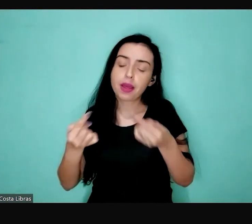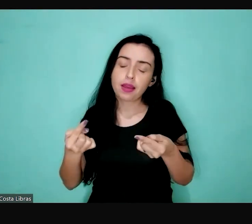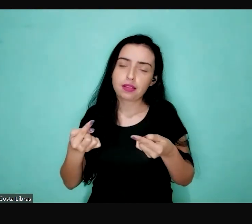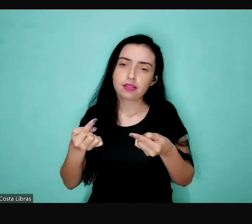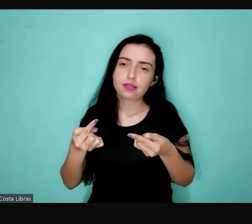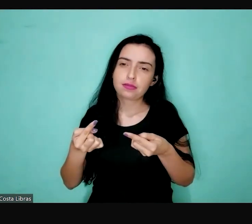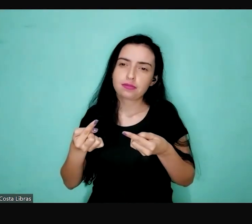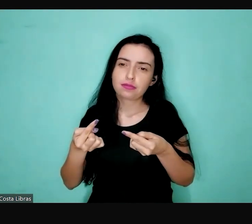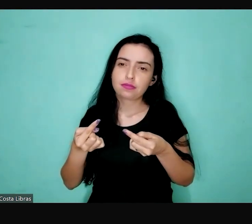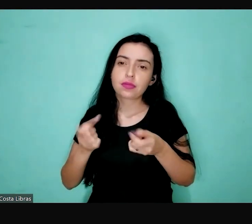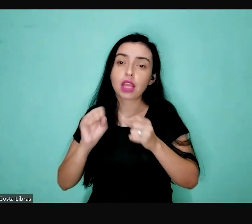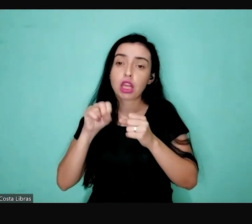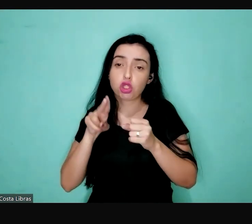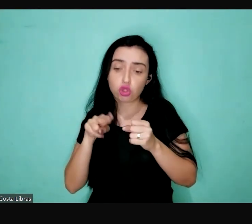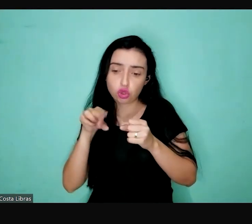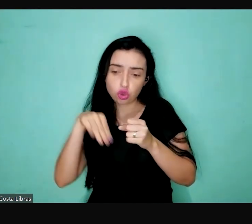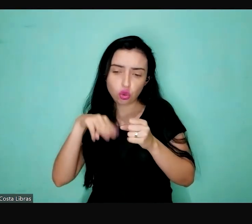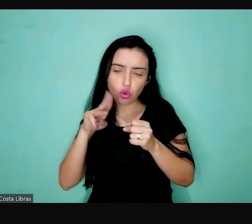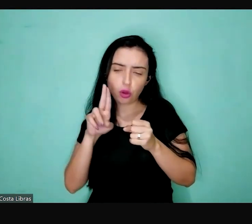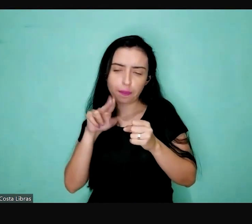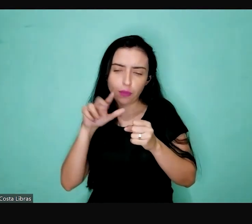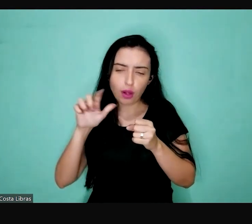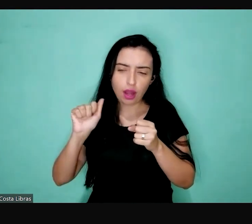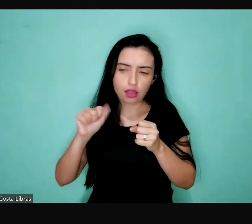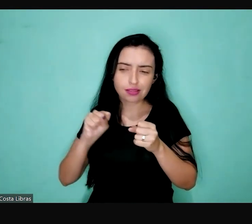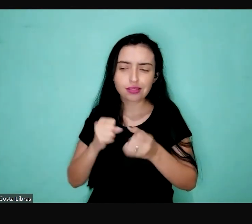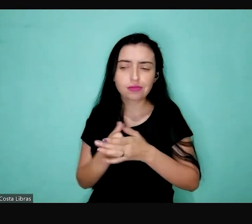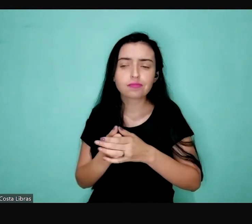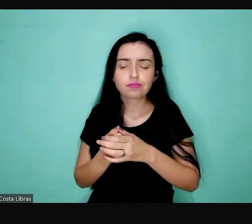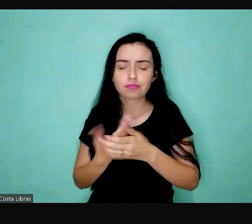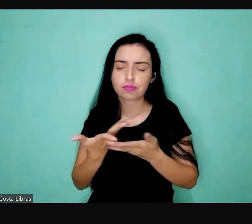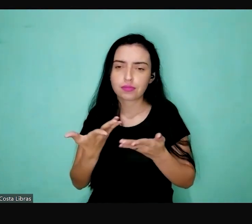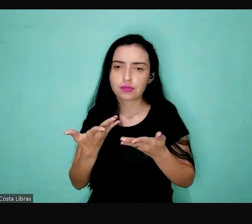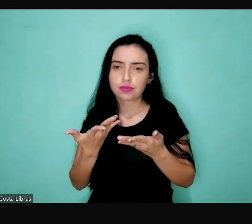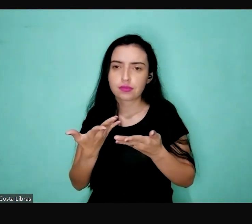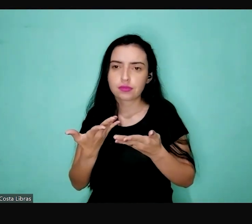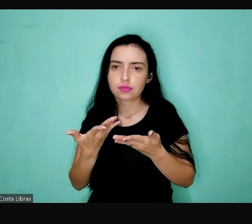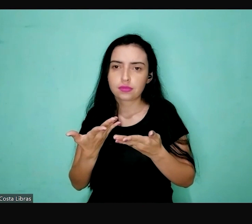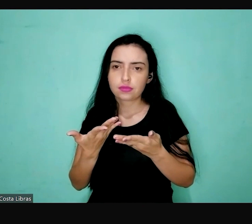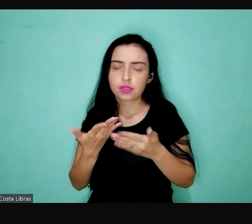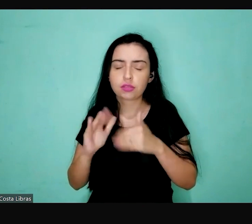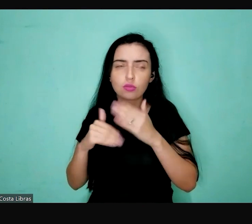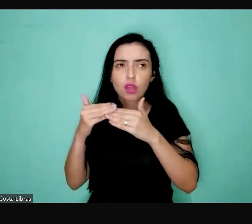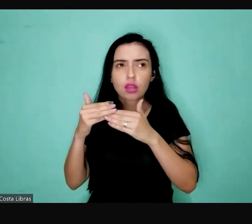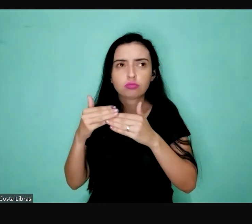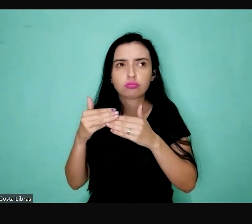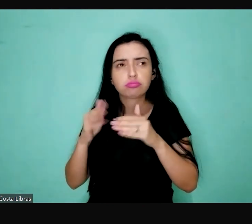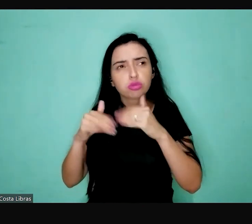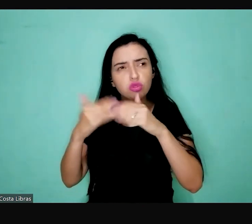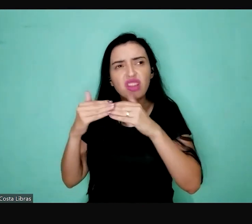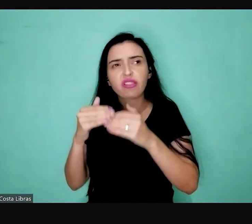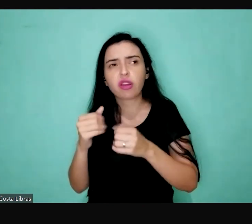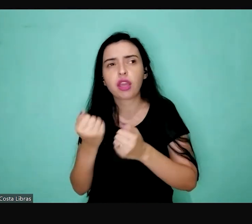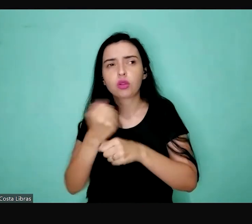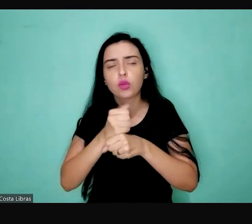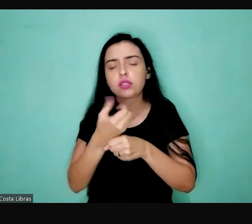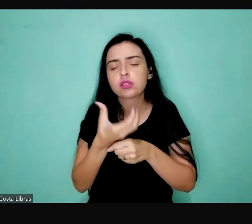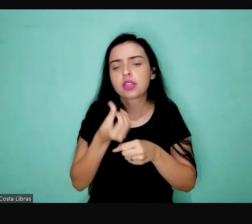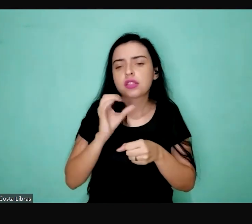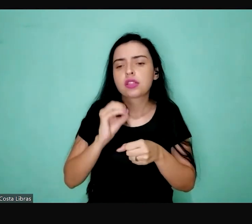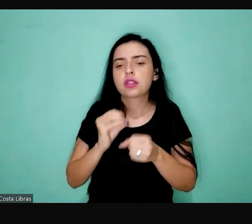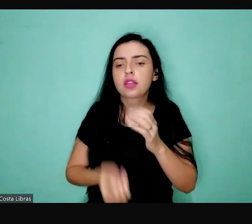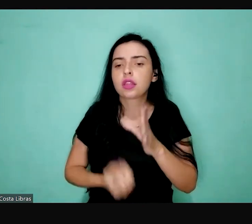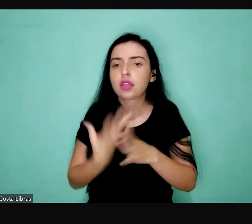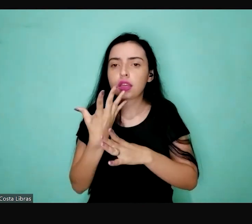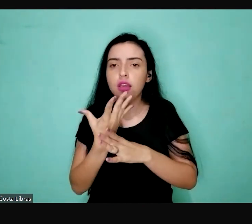essas súmulas elas eram persuasivas. Em meados dos anos 60, nós desenvolvemos